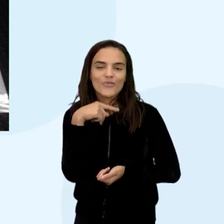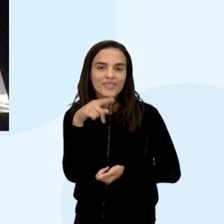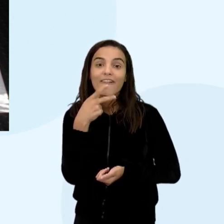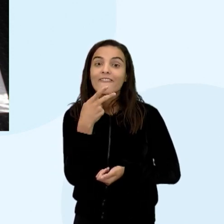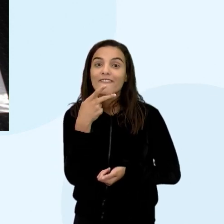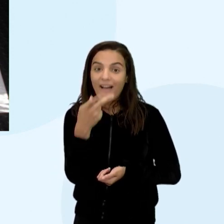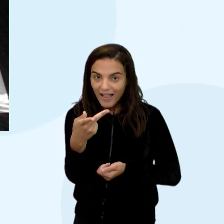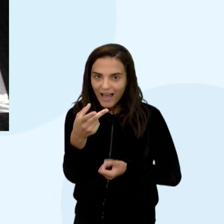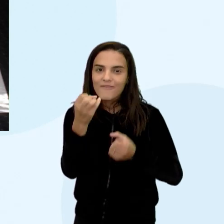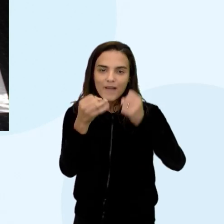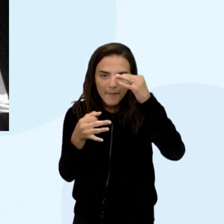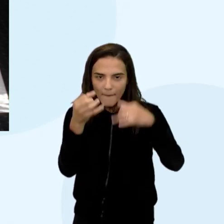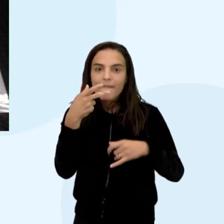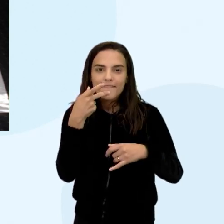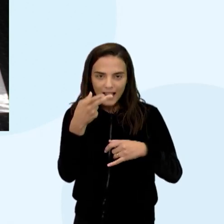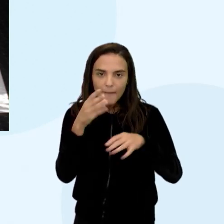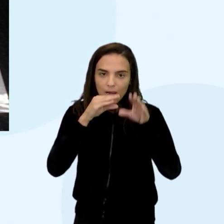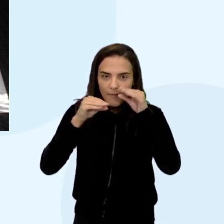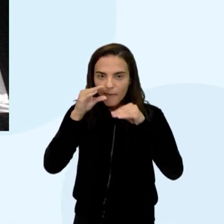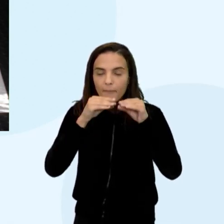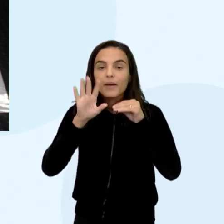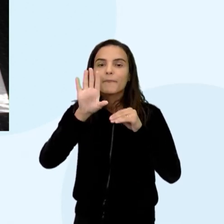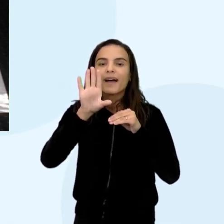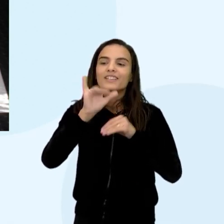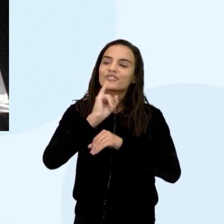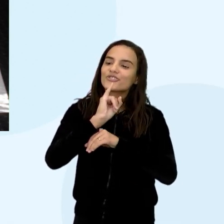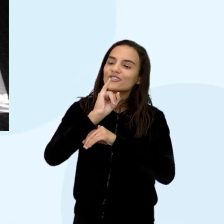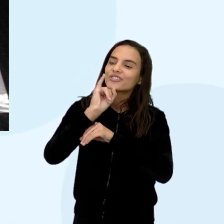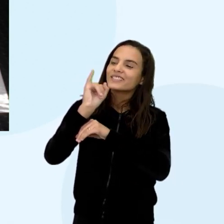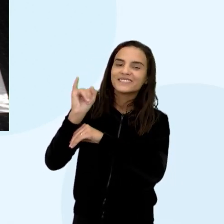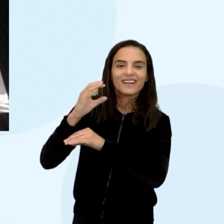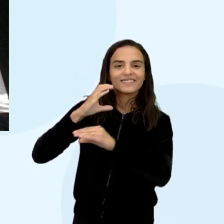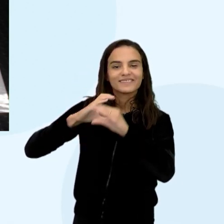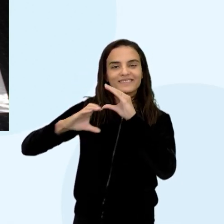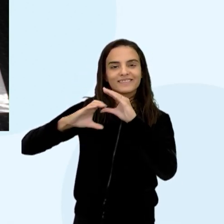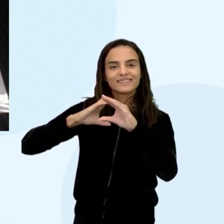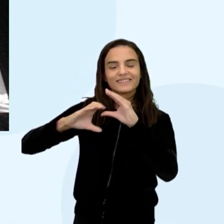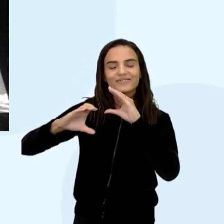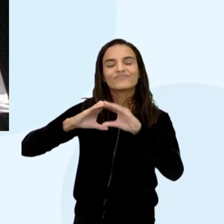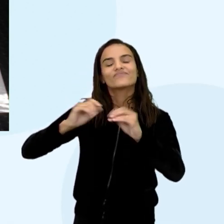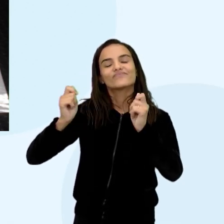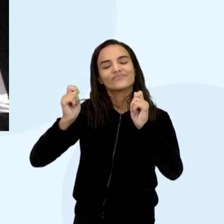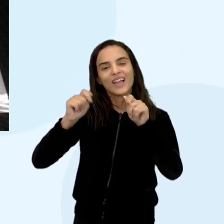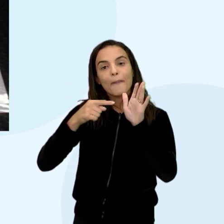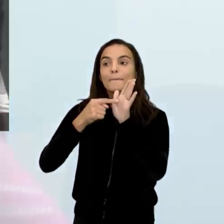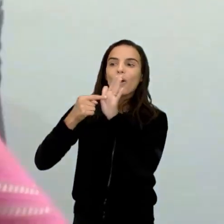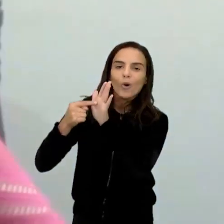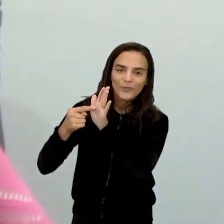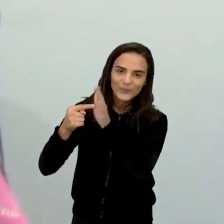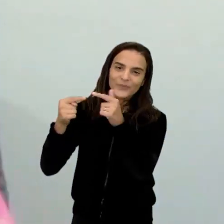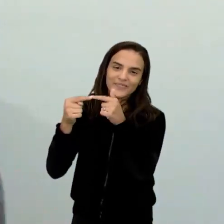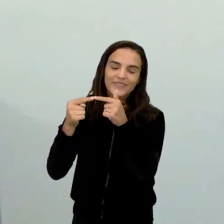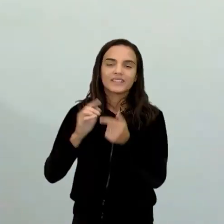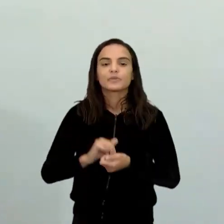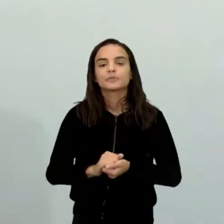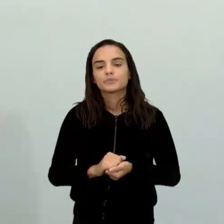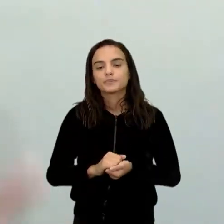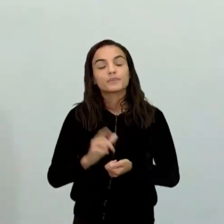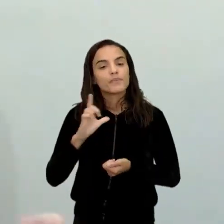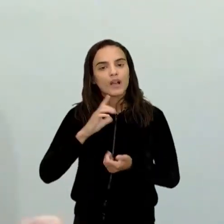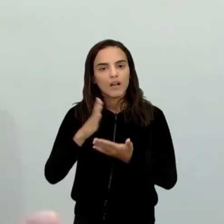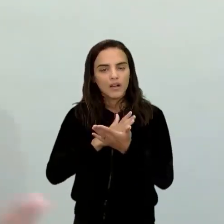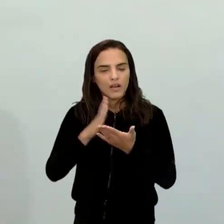consegue falar convencionalmente de dizer, de se expressar, tá? E aí tem